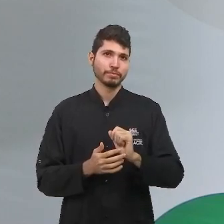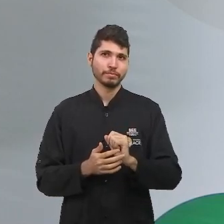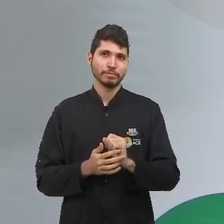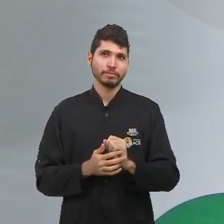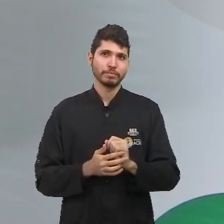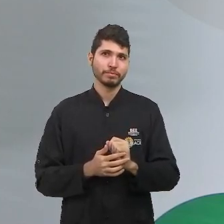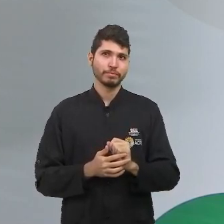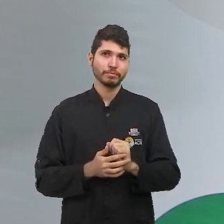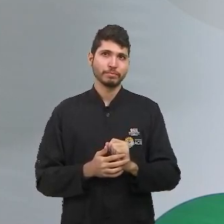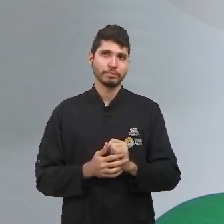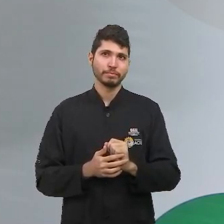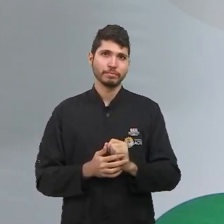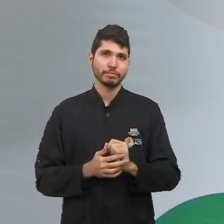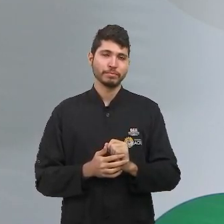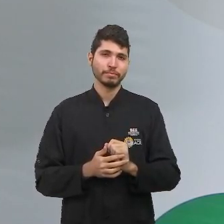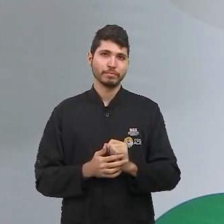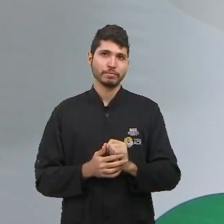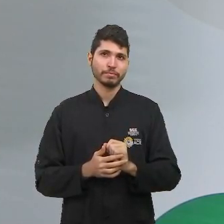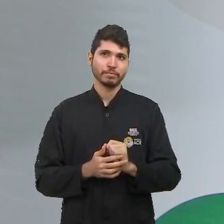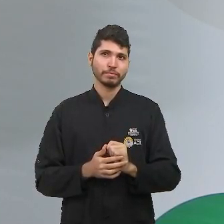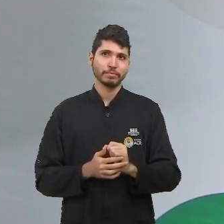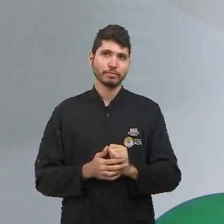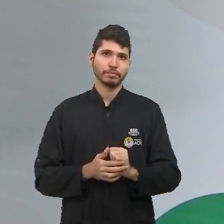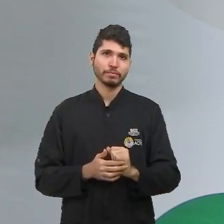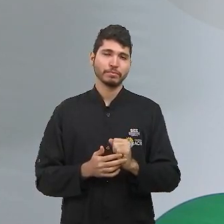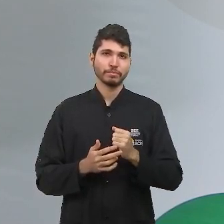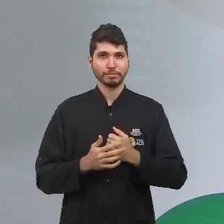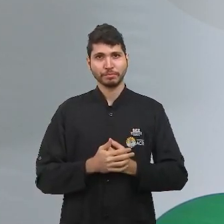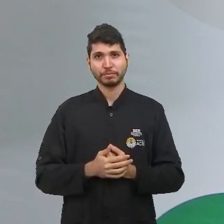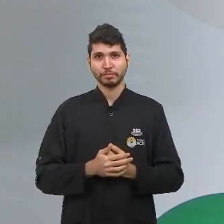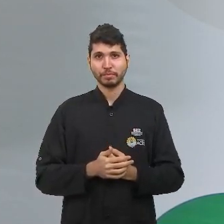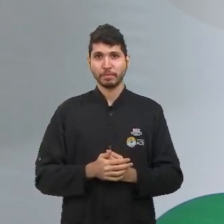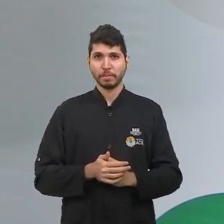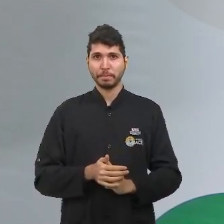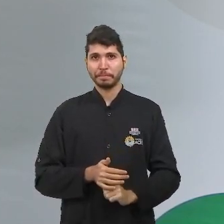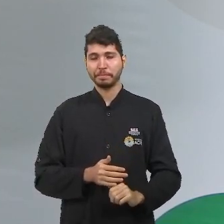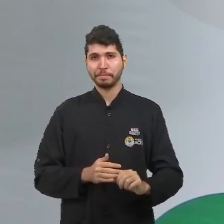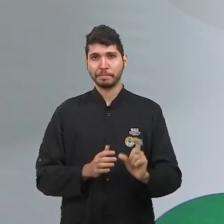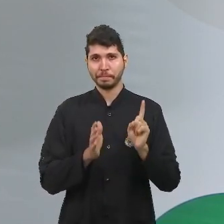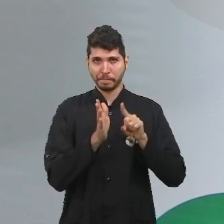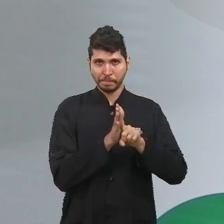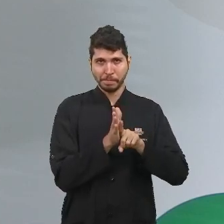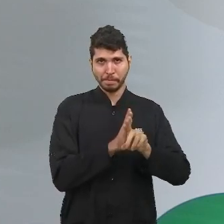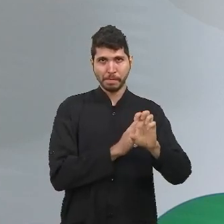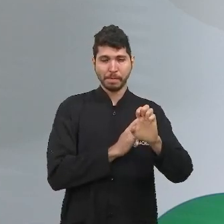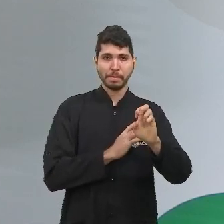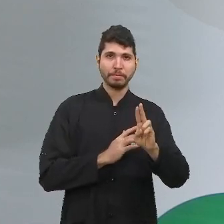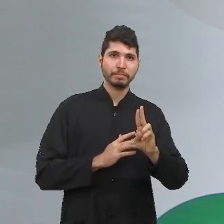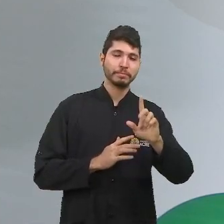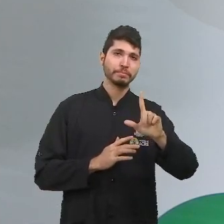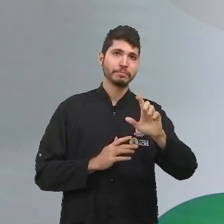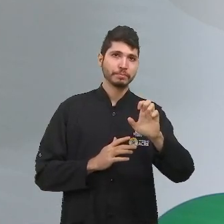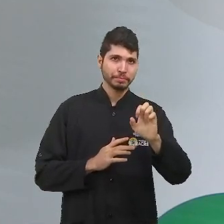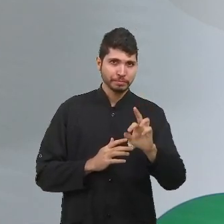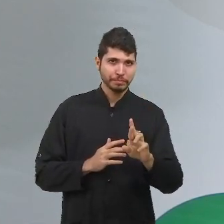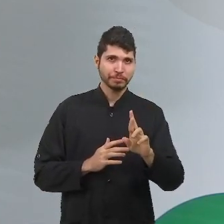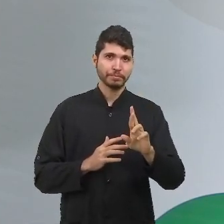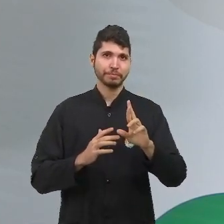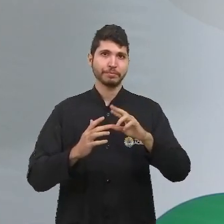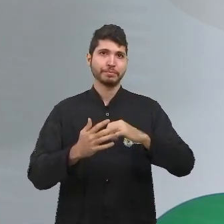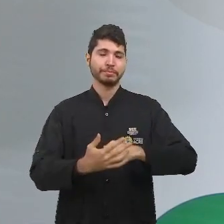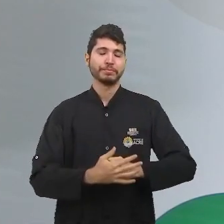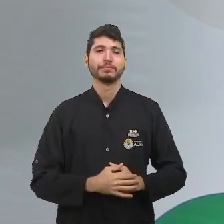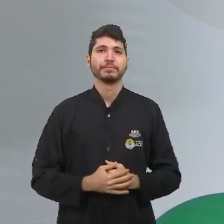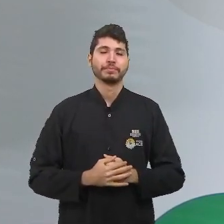Talvez eu deva contar agora. O Euler estava verificando estudando os poliedros. Quando ele verificou